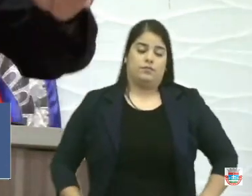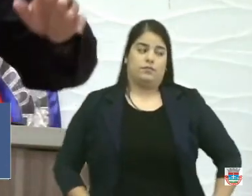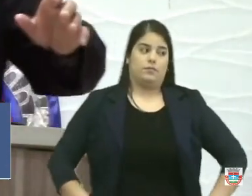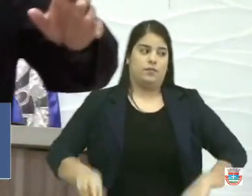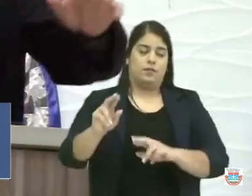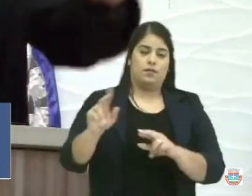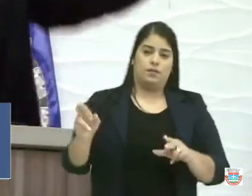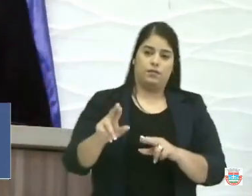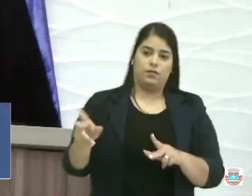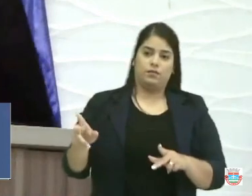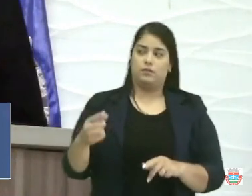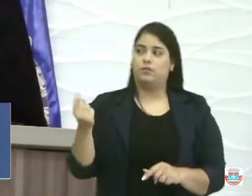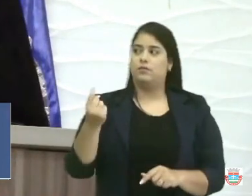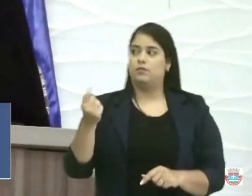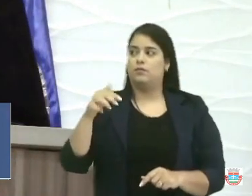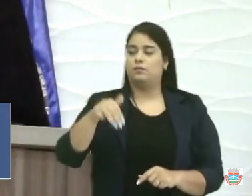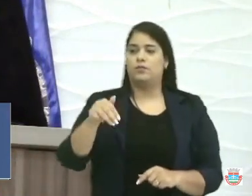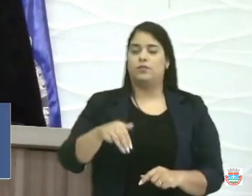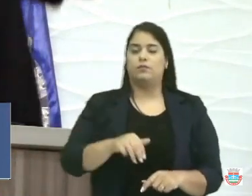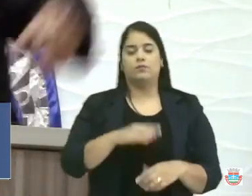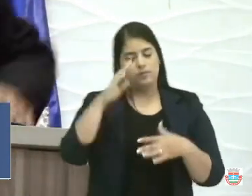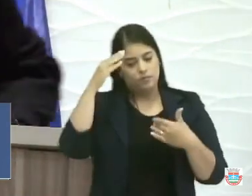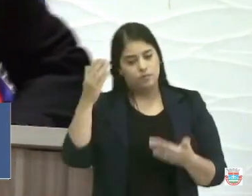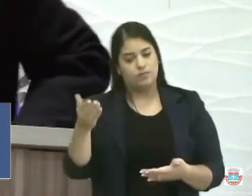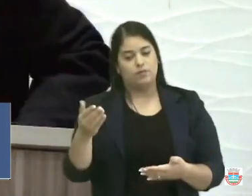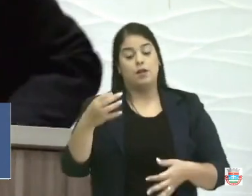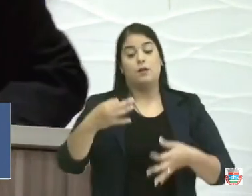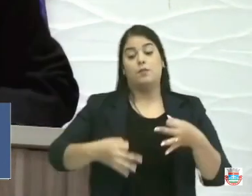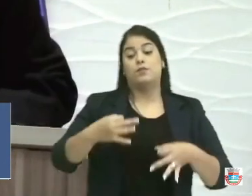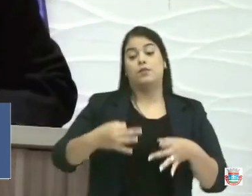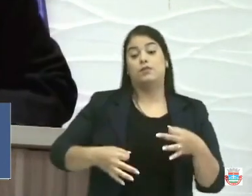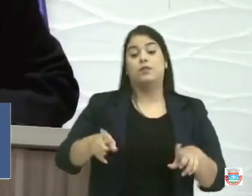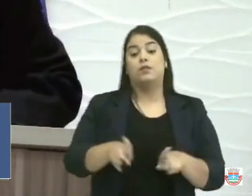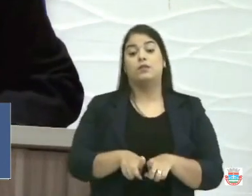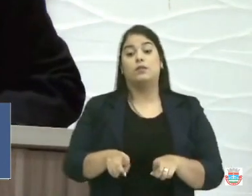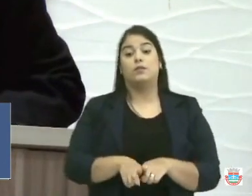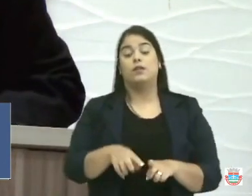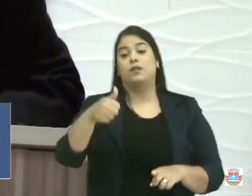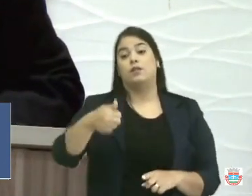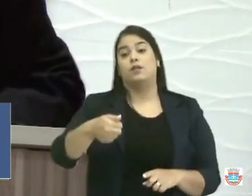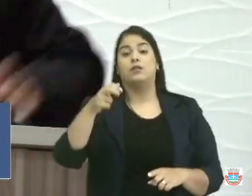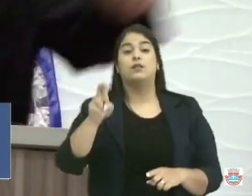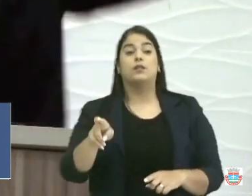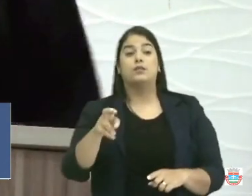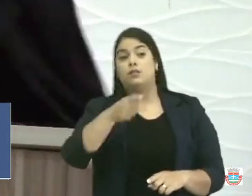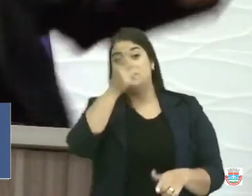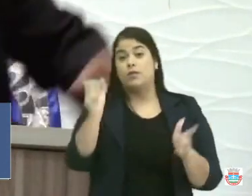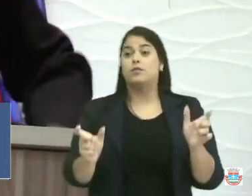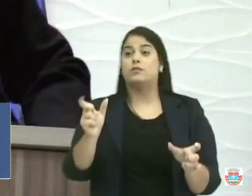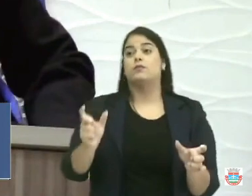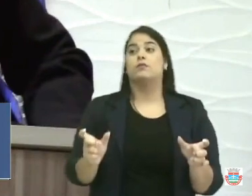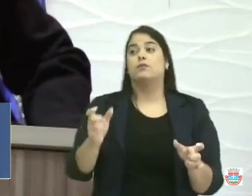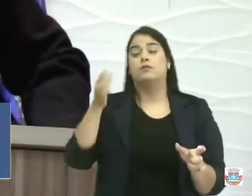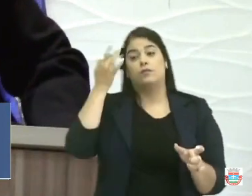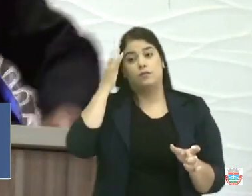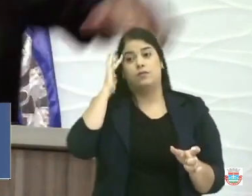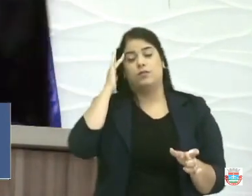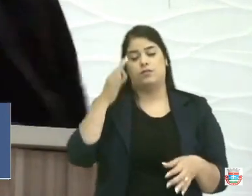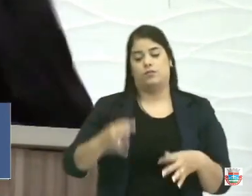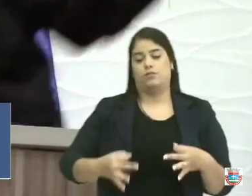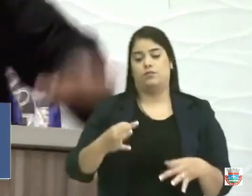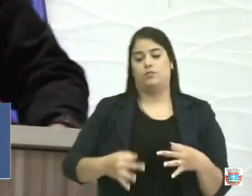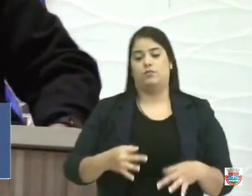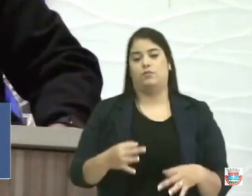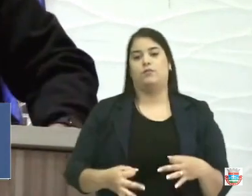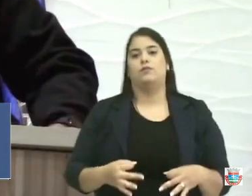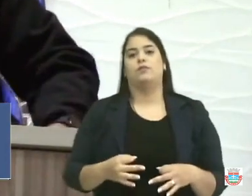também, só um minuto, Vossa Excelência. Eu processei aqui, padre, uns 15 cabos, 20. No juiz. Já vou